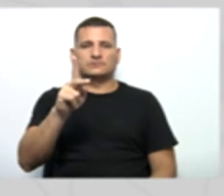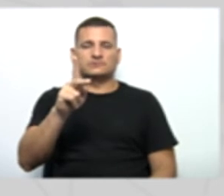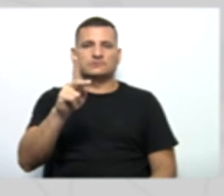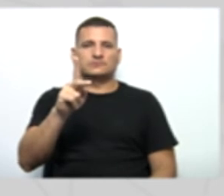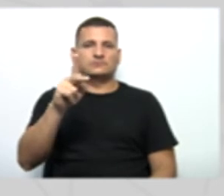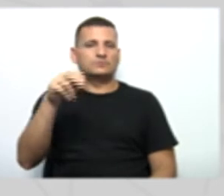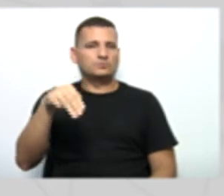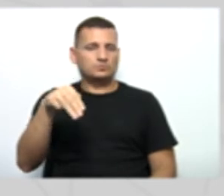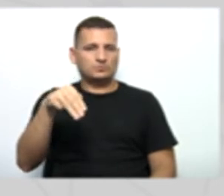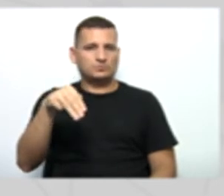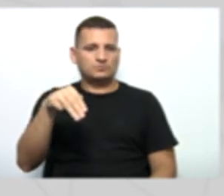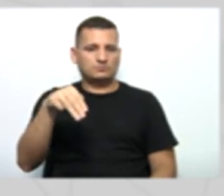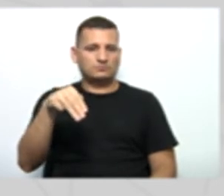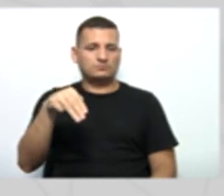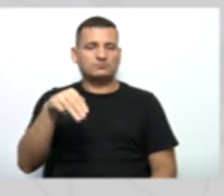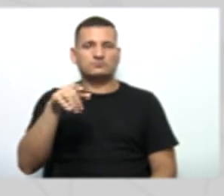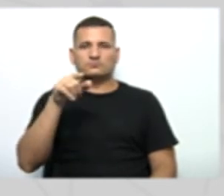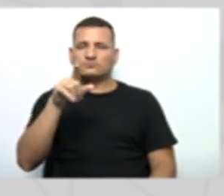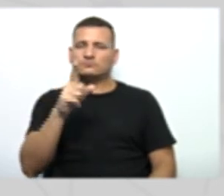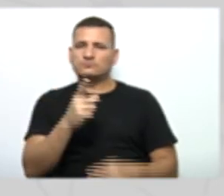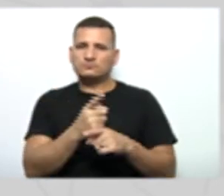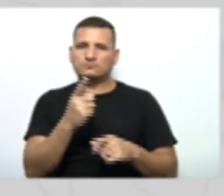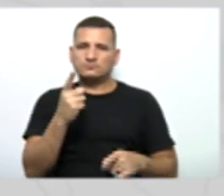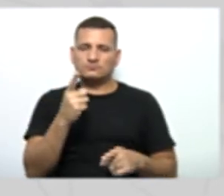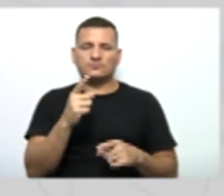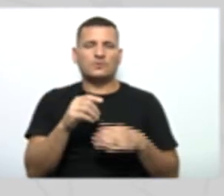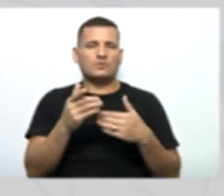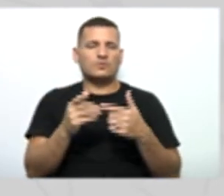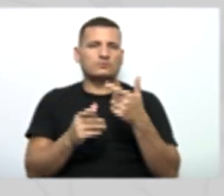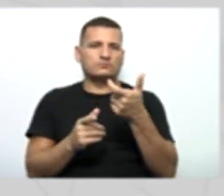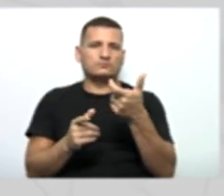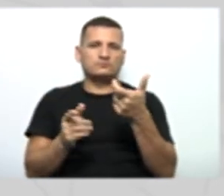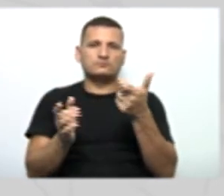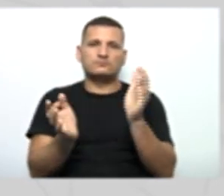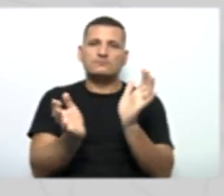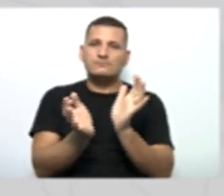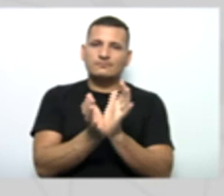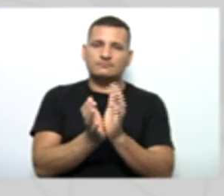eu sei que vocês já conseguem identificar qual é a classe que está sendo